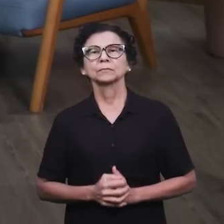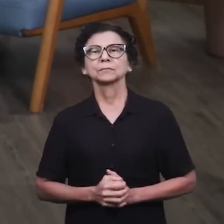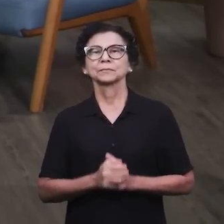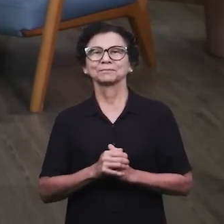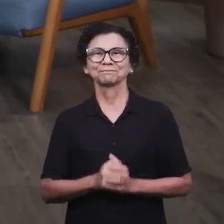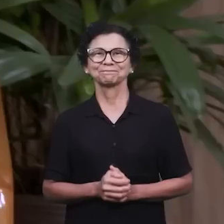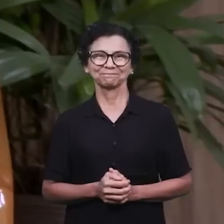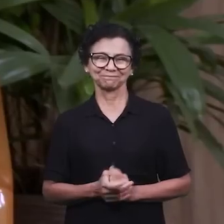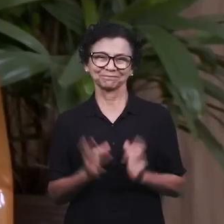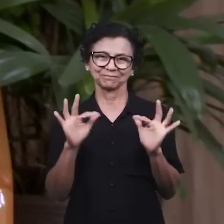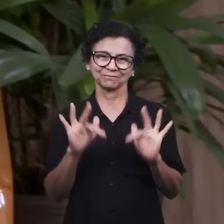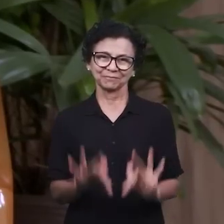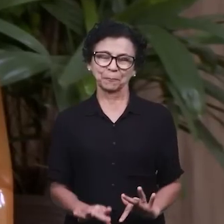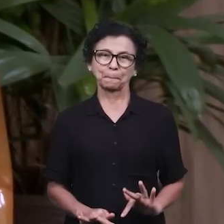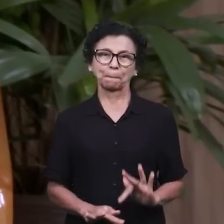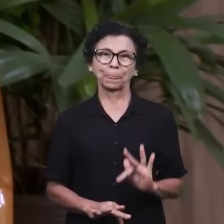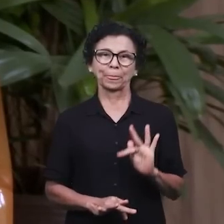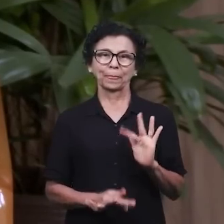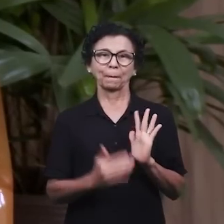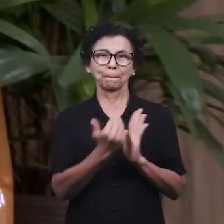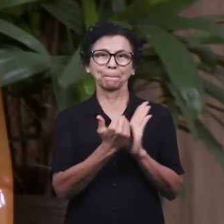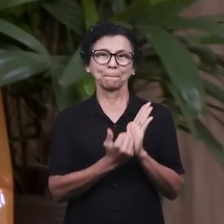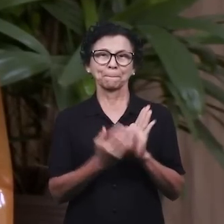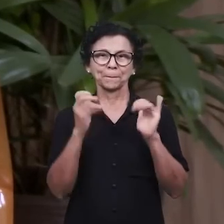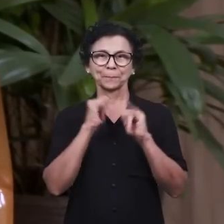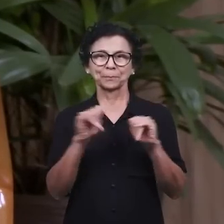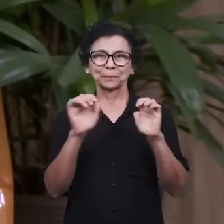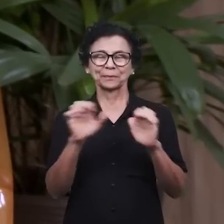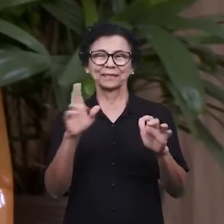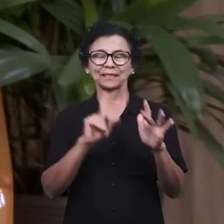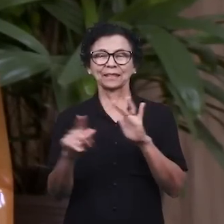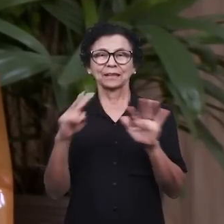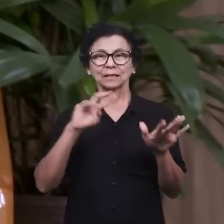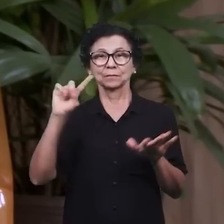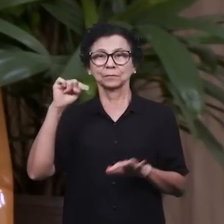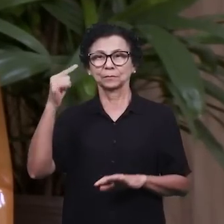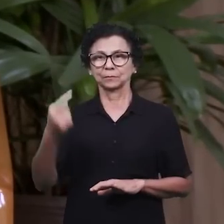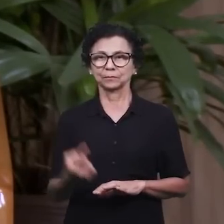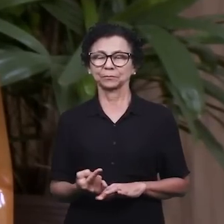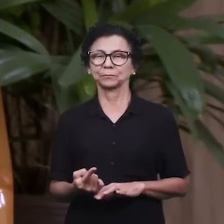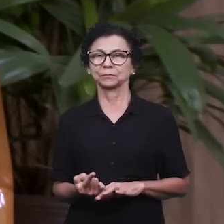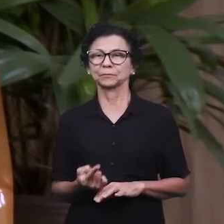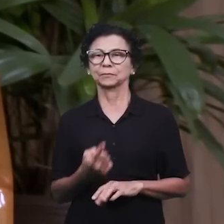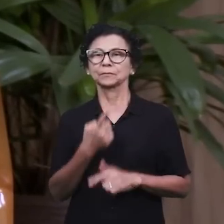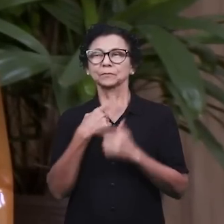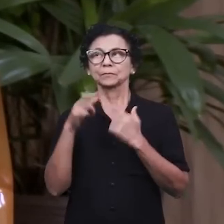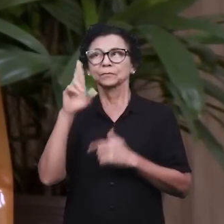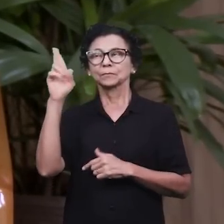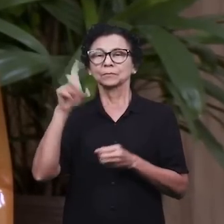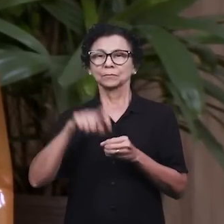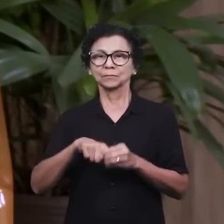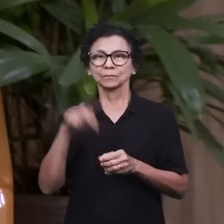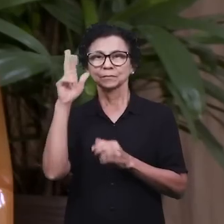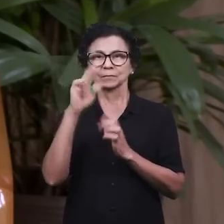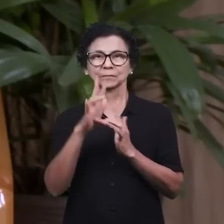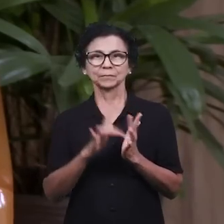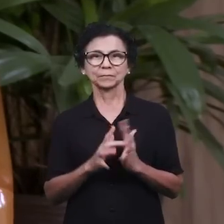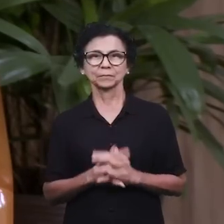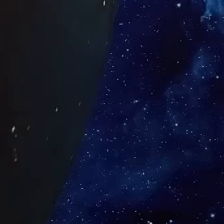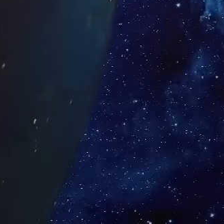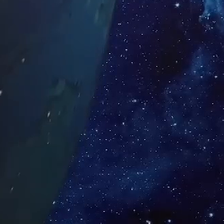Bom, queridos, infelizmente o nosso tempo terminou. Foi mais uma vez uma bênção. A paz do Senhor. Amém. Pai de São Josias, Adriano e